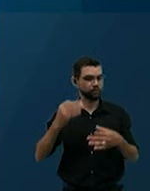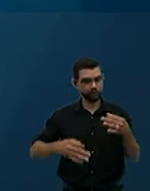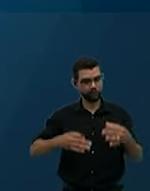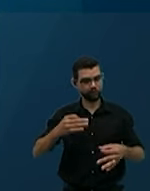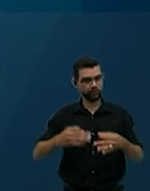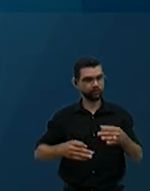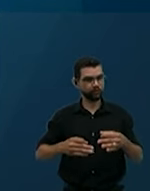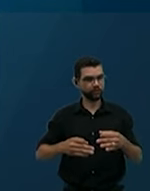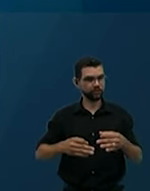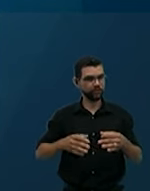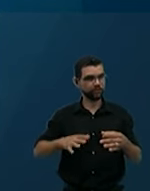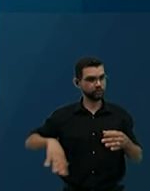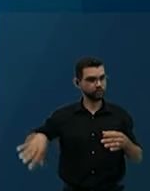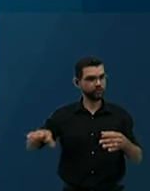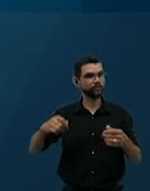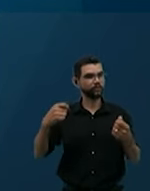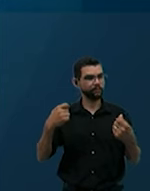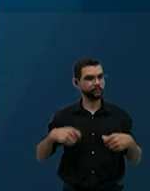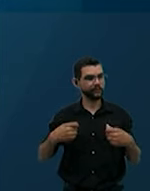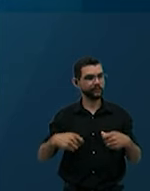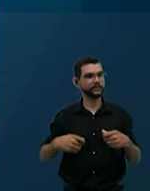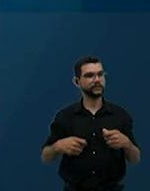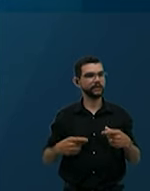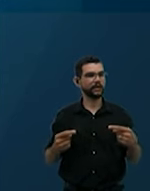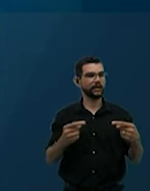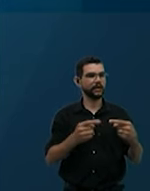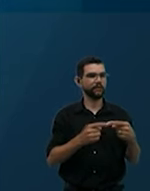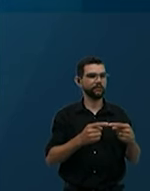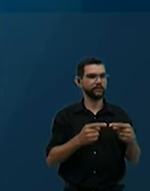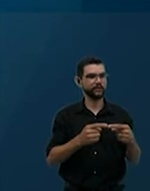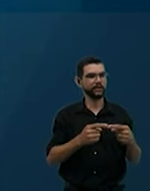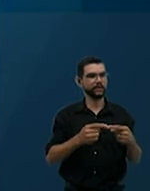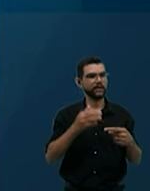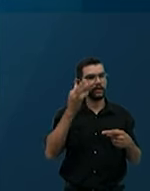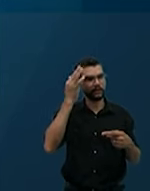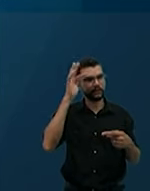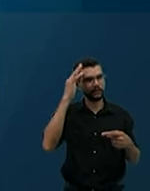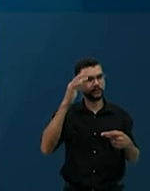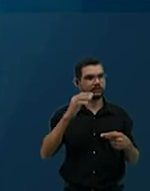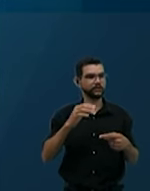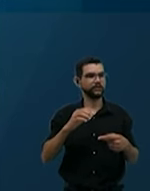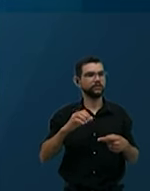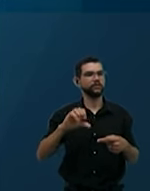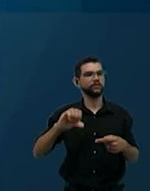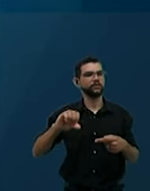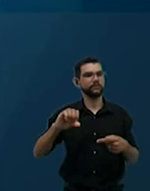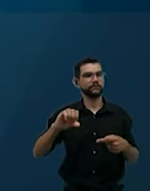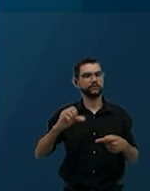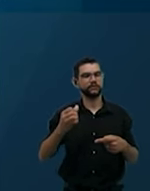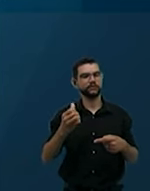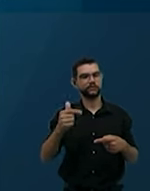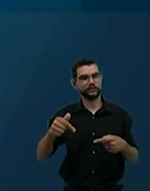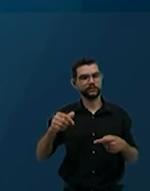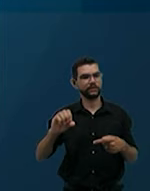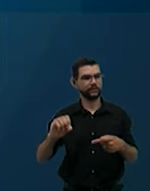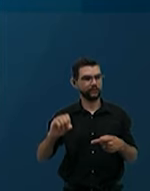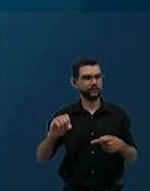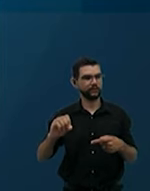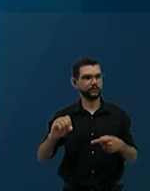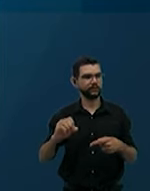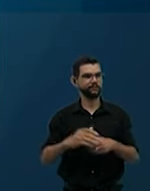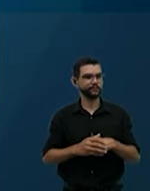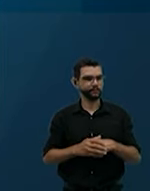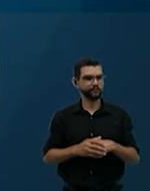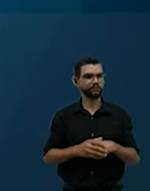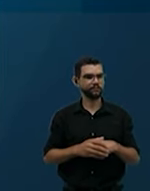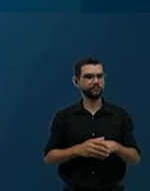do 660 e do 350 do Supremo Tribunal Federal à luz dos deveres e direitos prescritos na